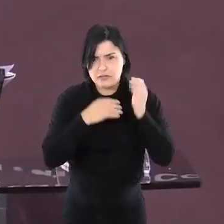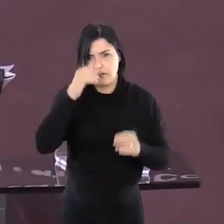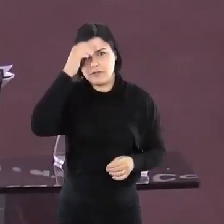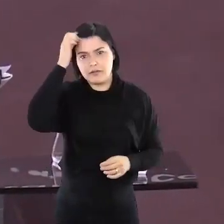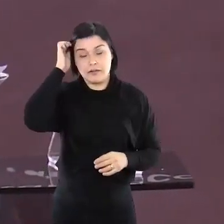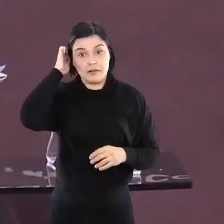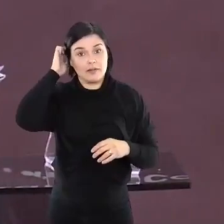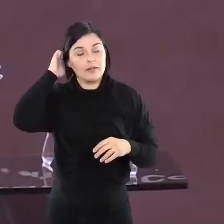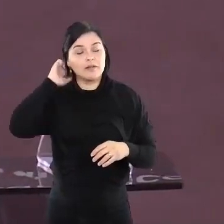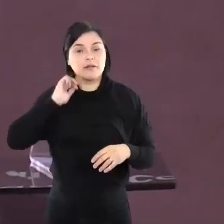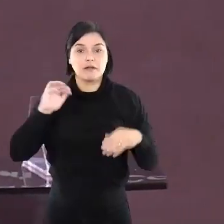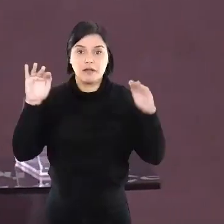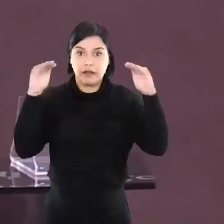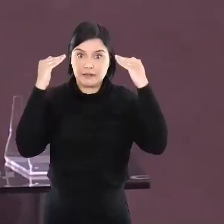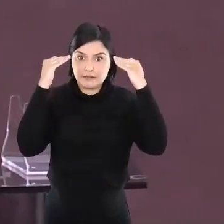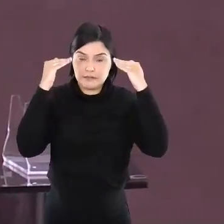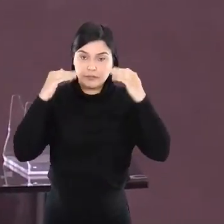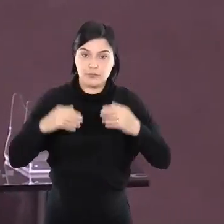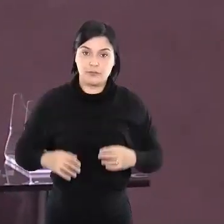Presta atenção.